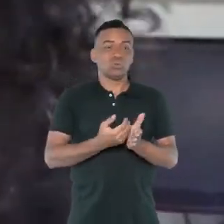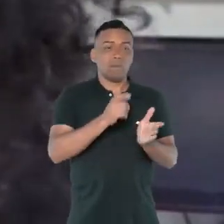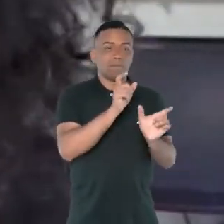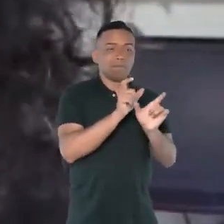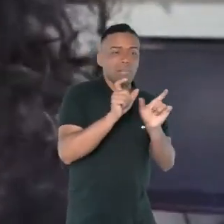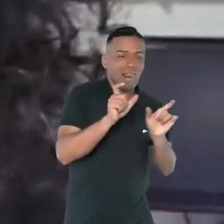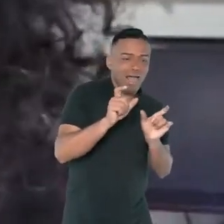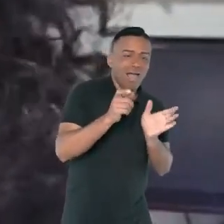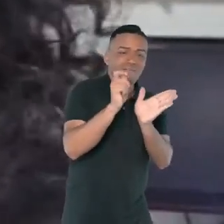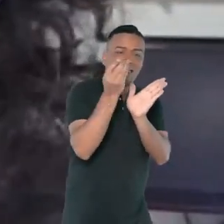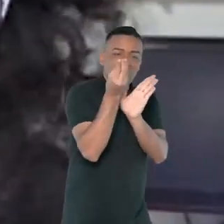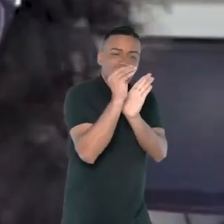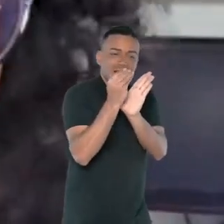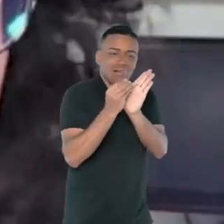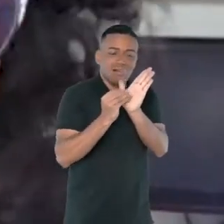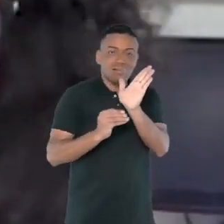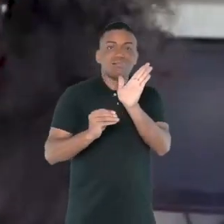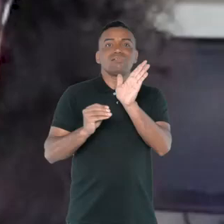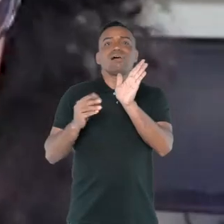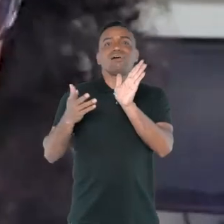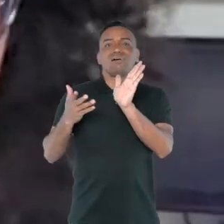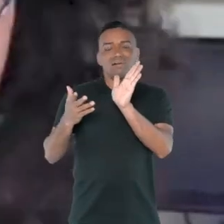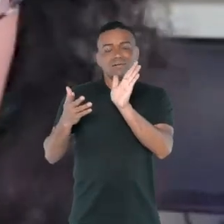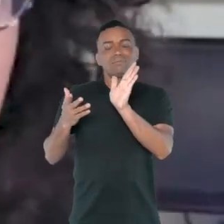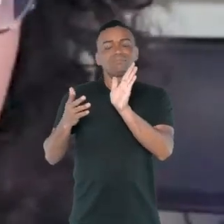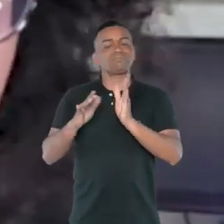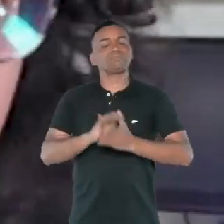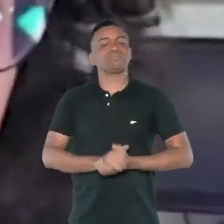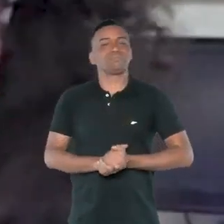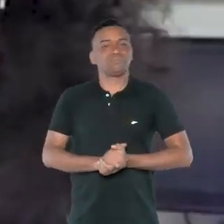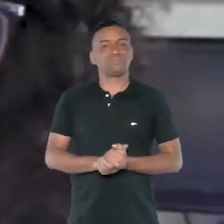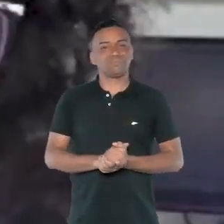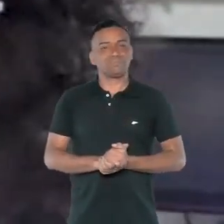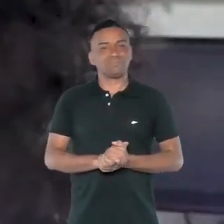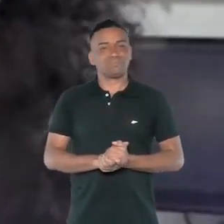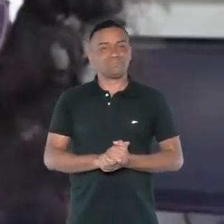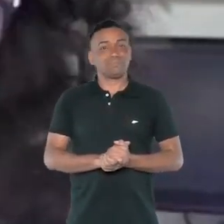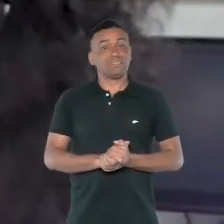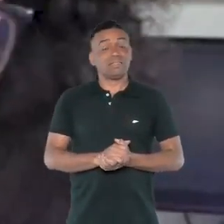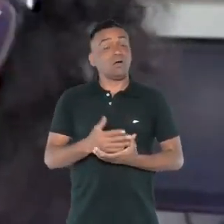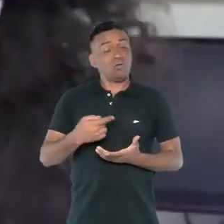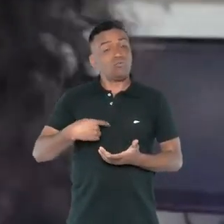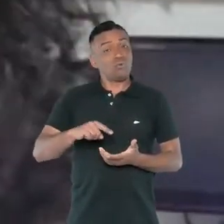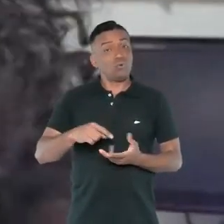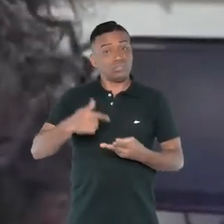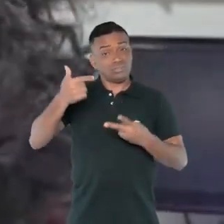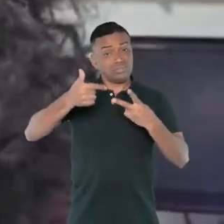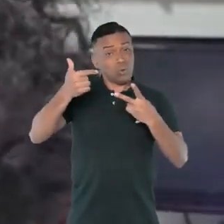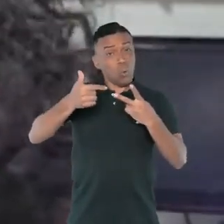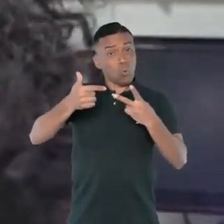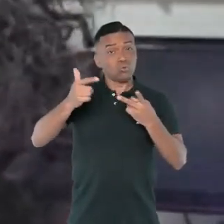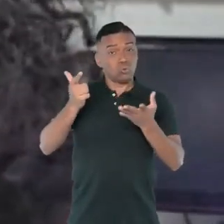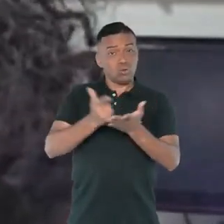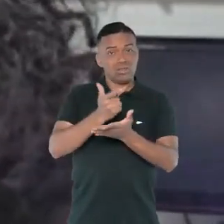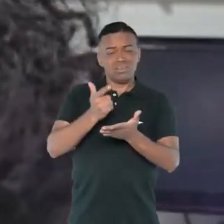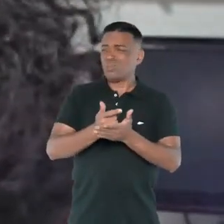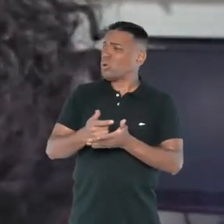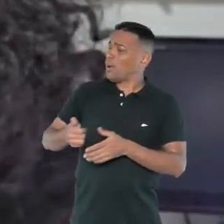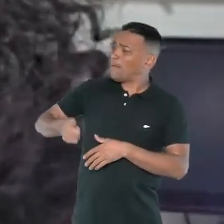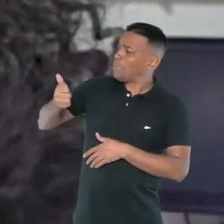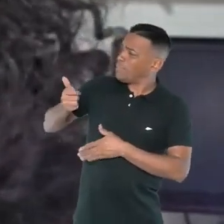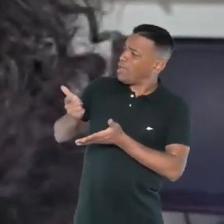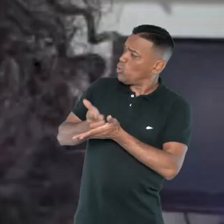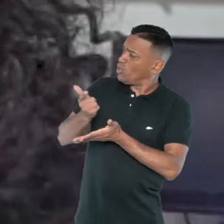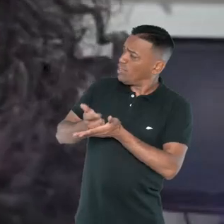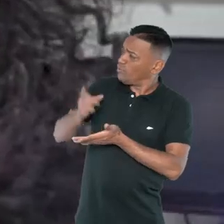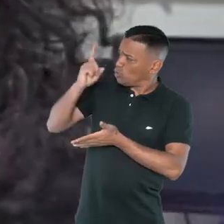reescrever do zero mesmo, pegar da primeira palavra, um Word em branco, assim. E